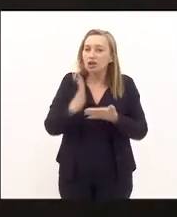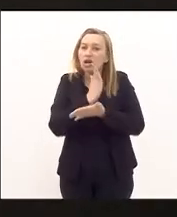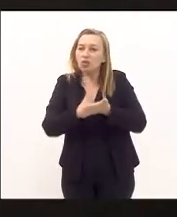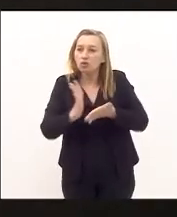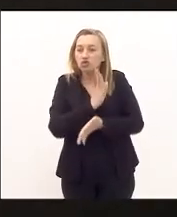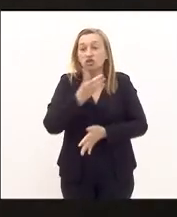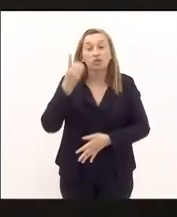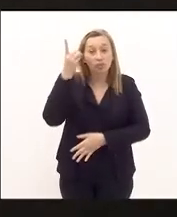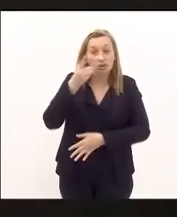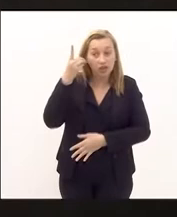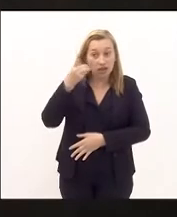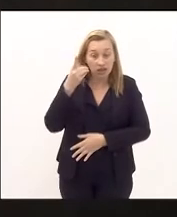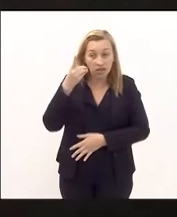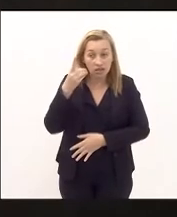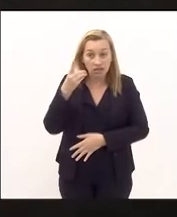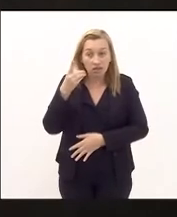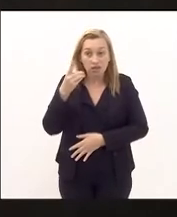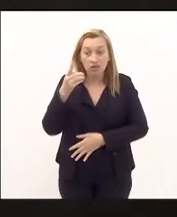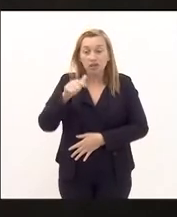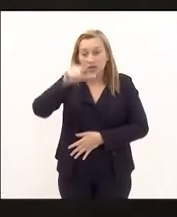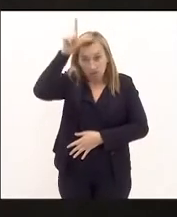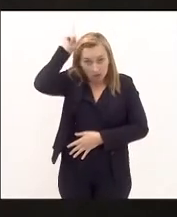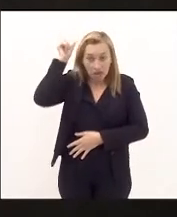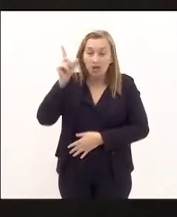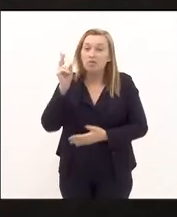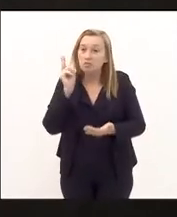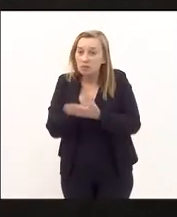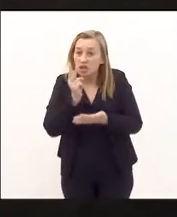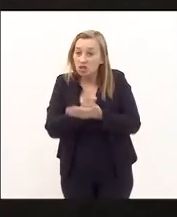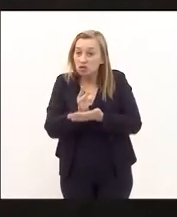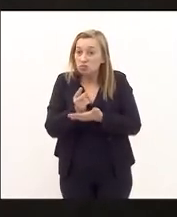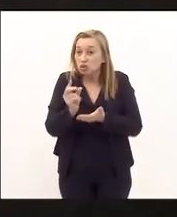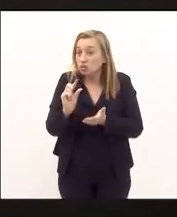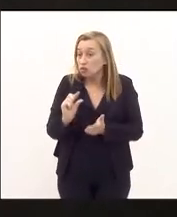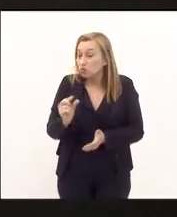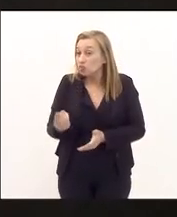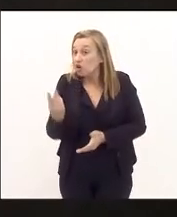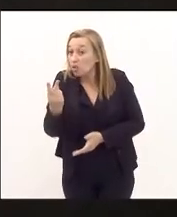Luiz Paulo, conceder, mesmo que por uma cota, deputado Valdec,